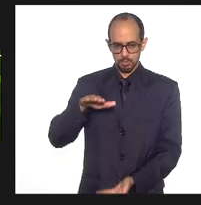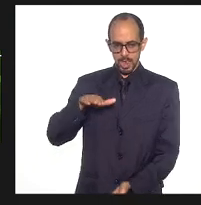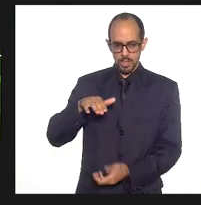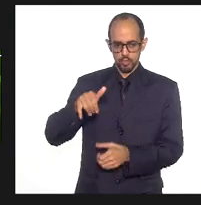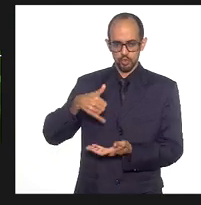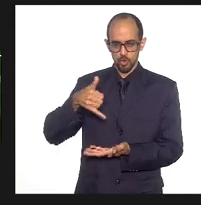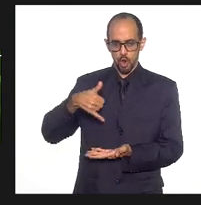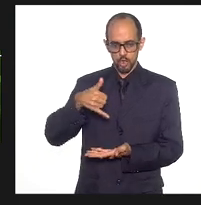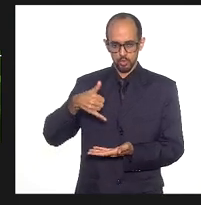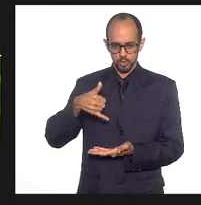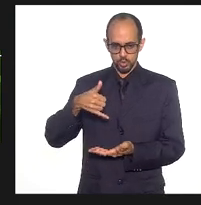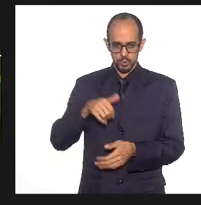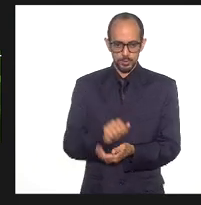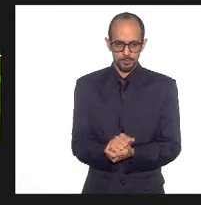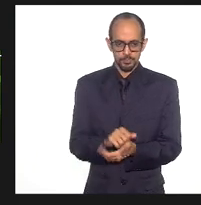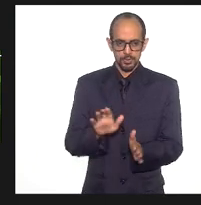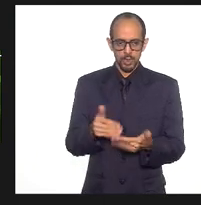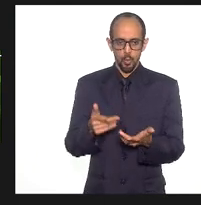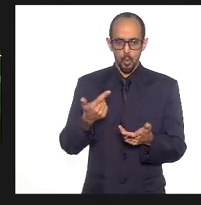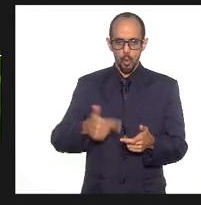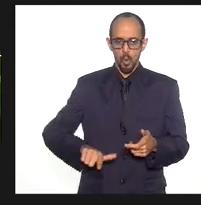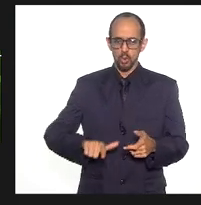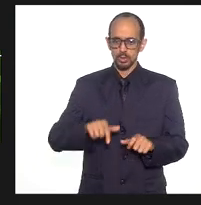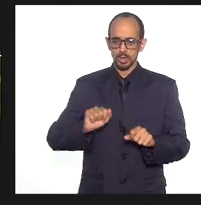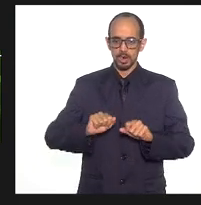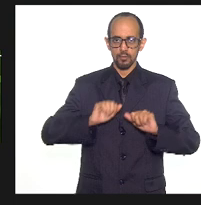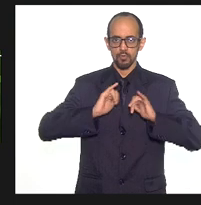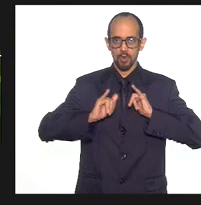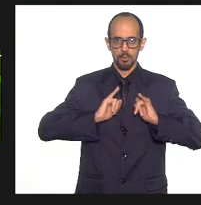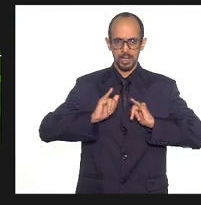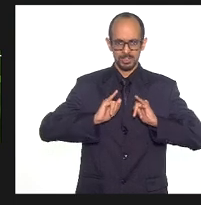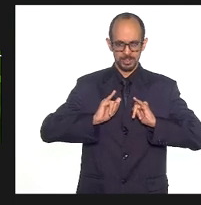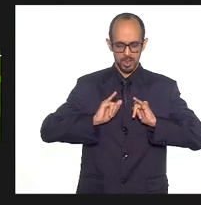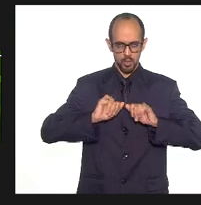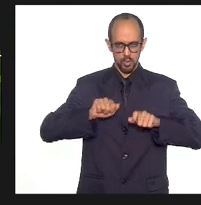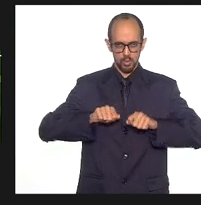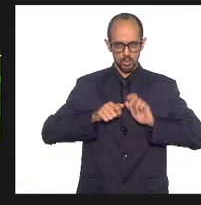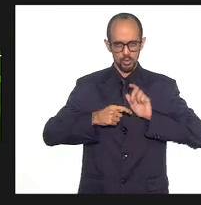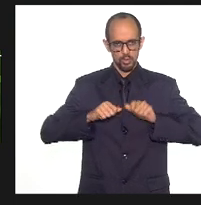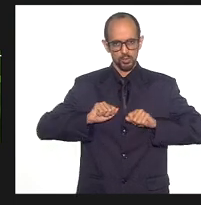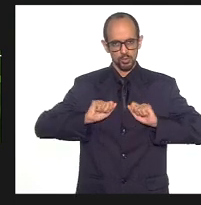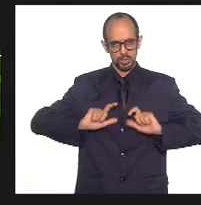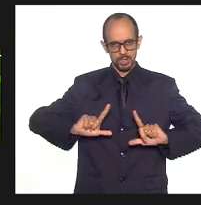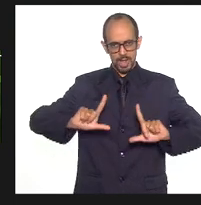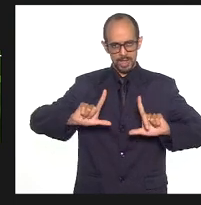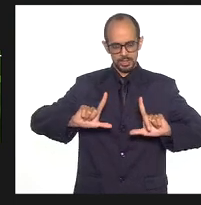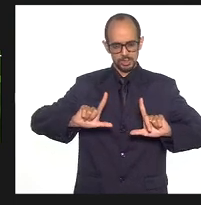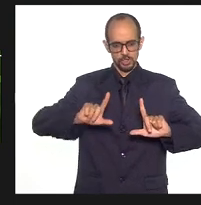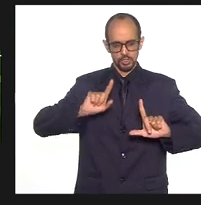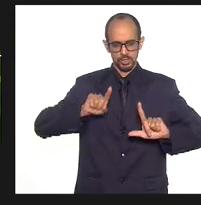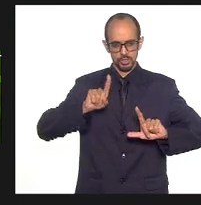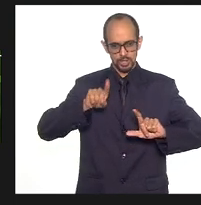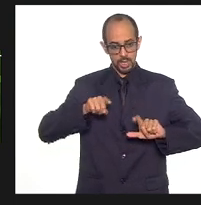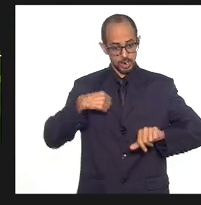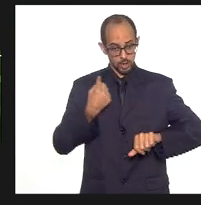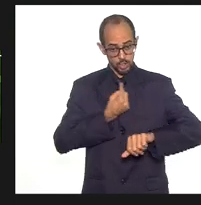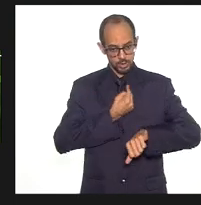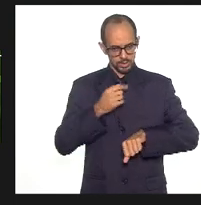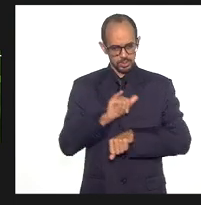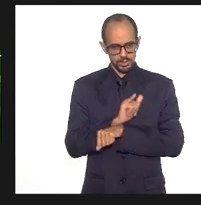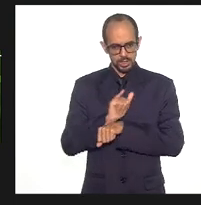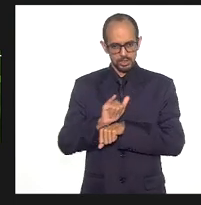outra informação que o slide traz, que está aderente a essa nossa estratégia, é o aumento